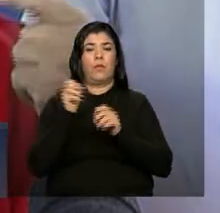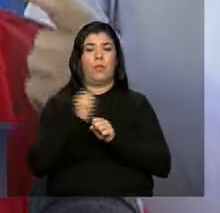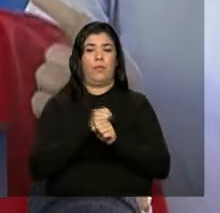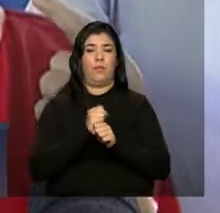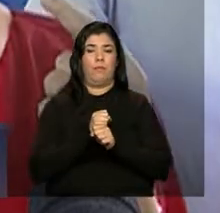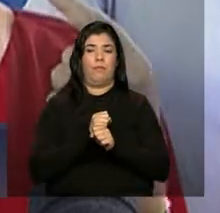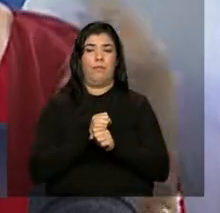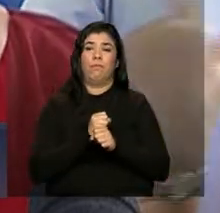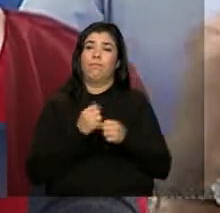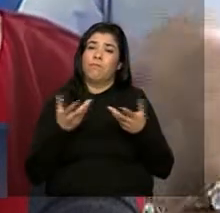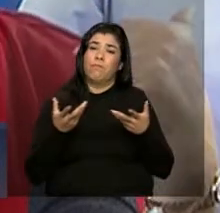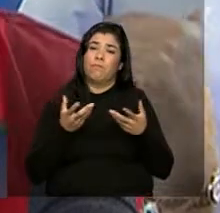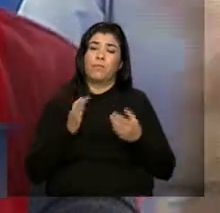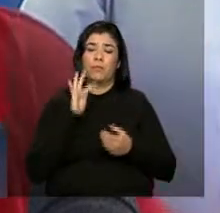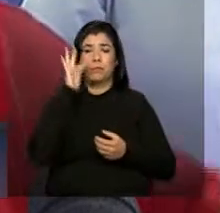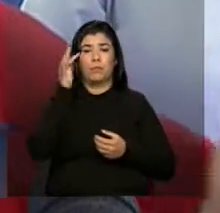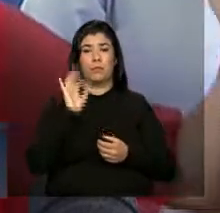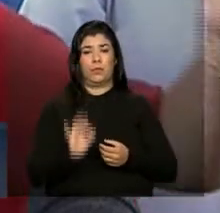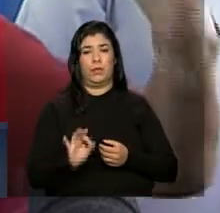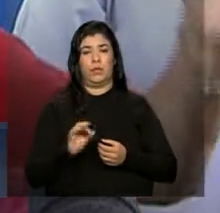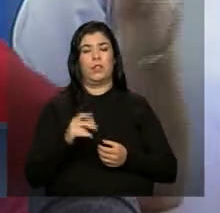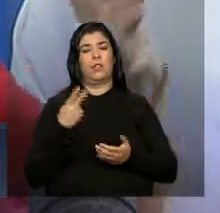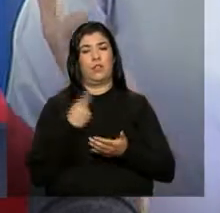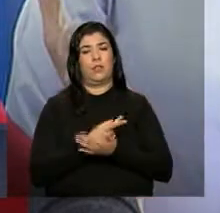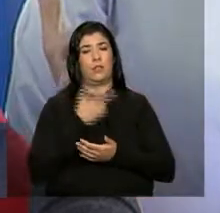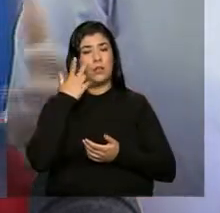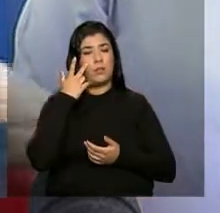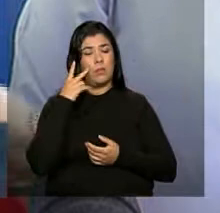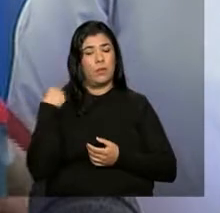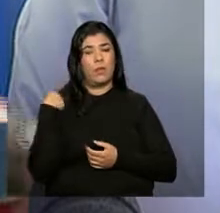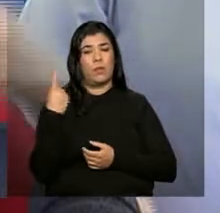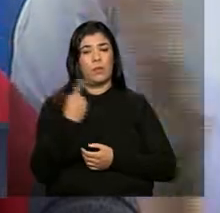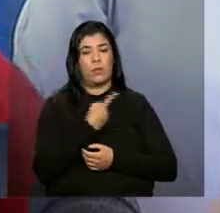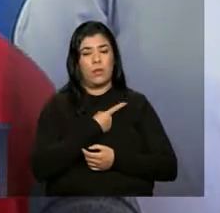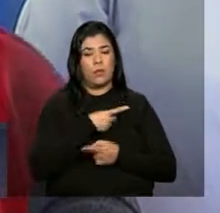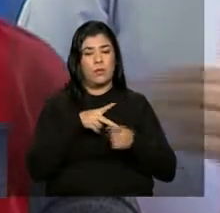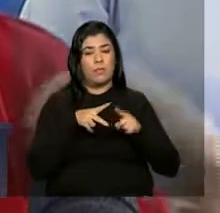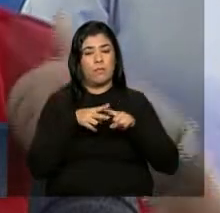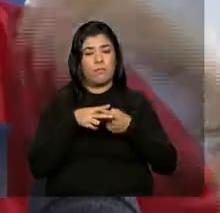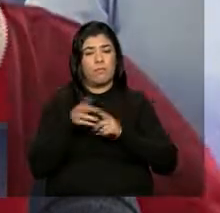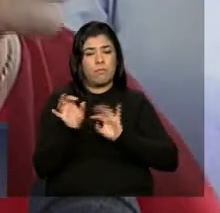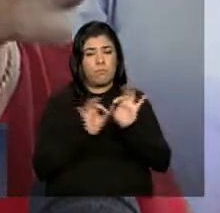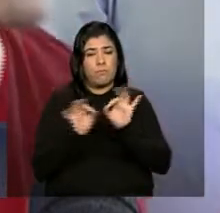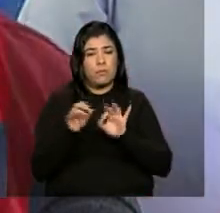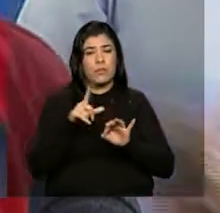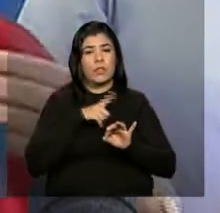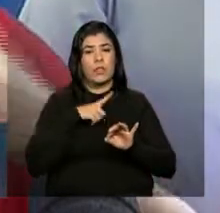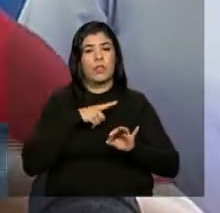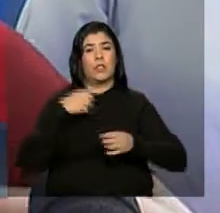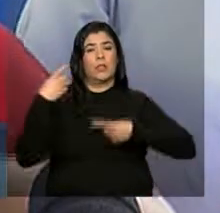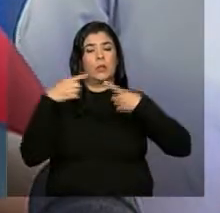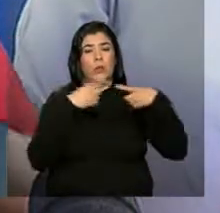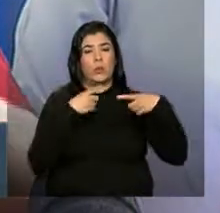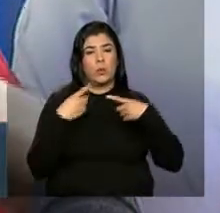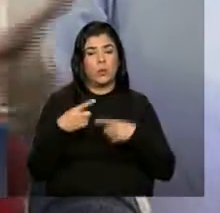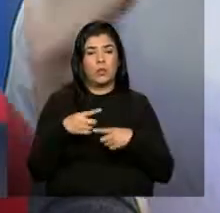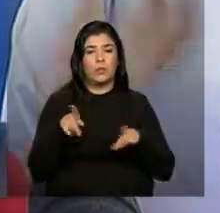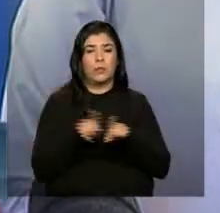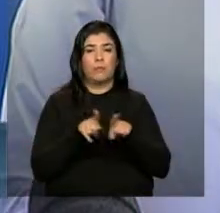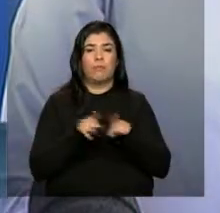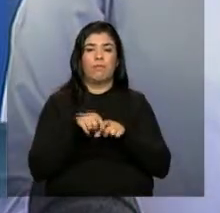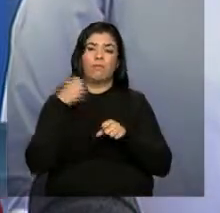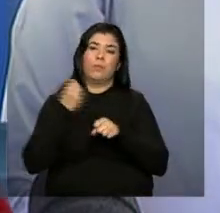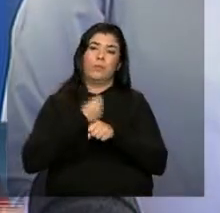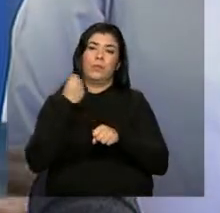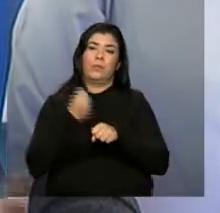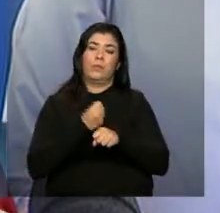Muito provavelmente vai acontecer. A gente vai fazendo um ajuste porque tem de passar, tem de discutir, tem de construir